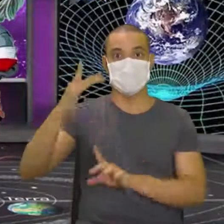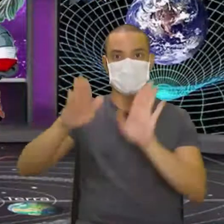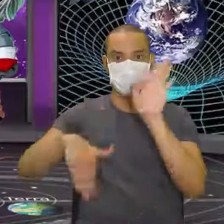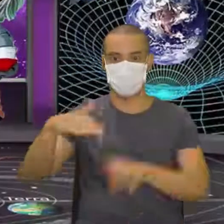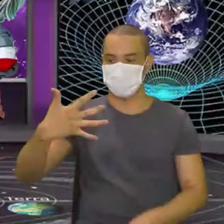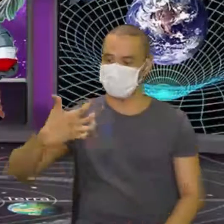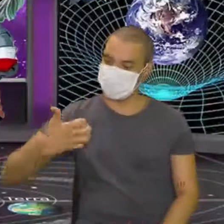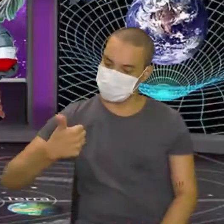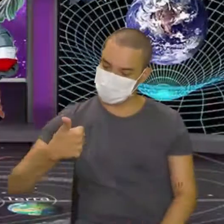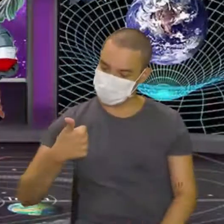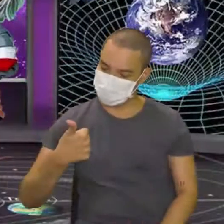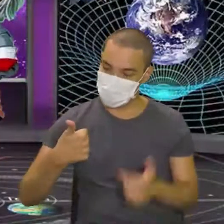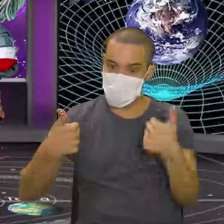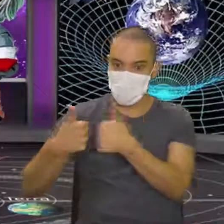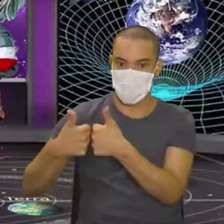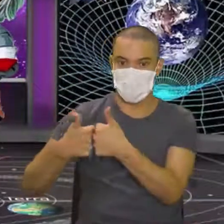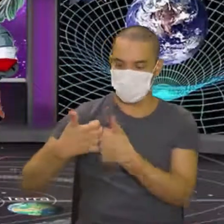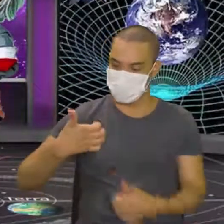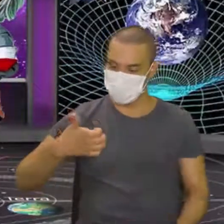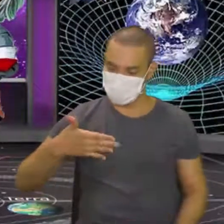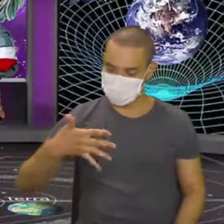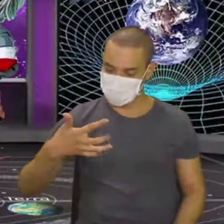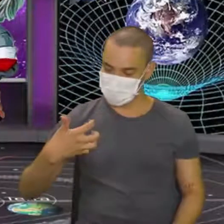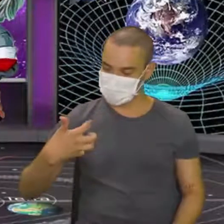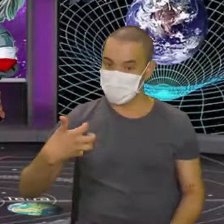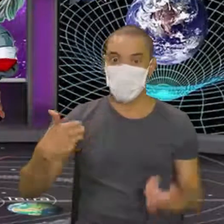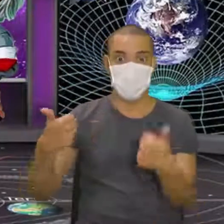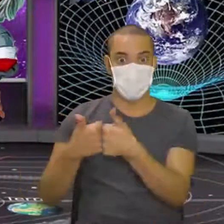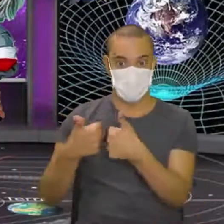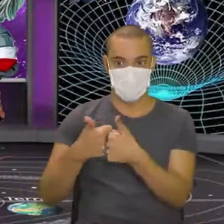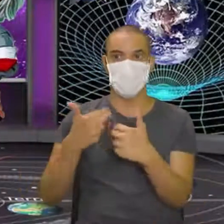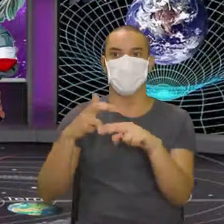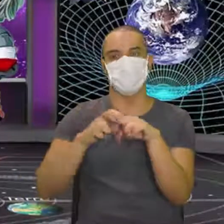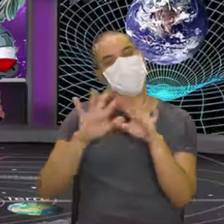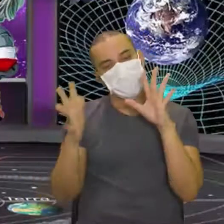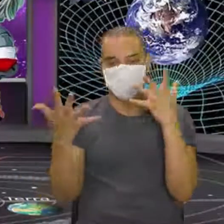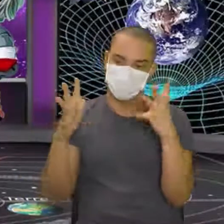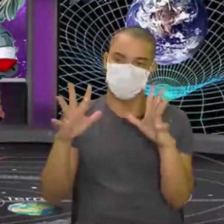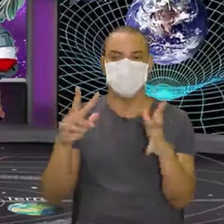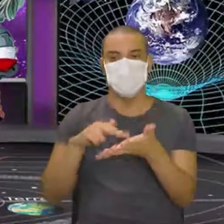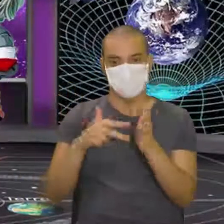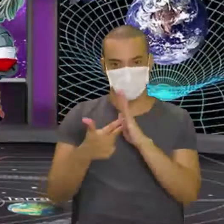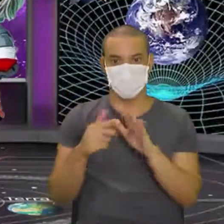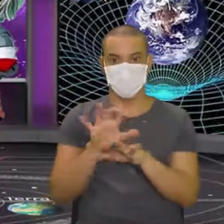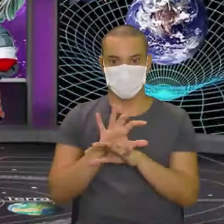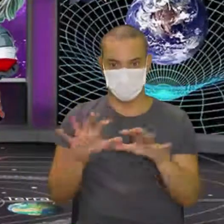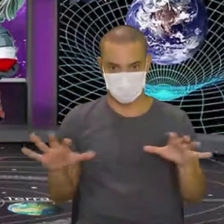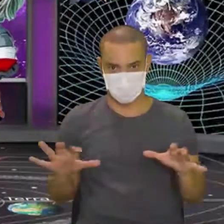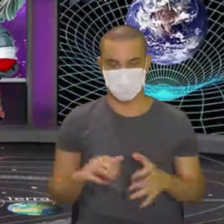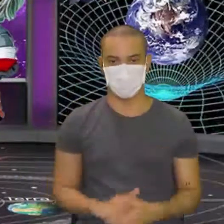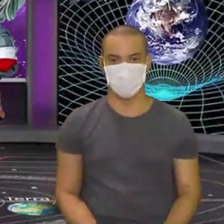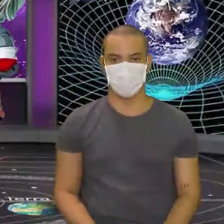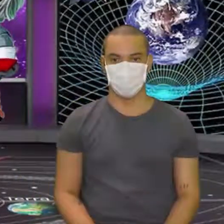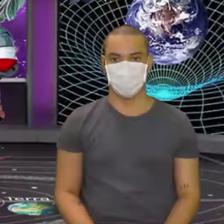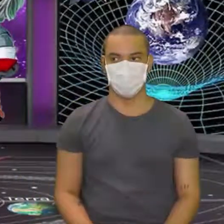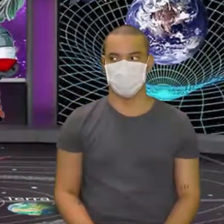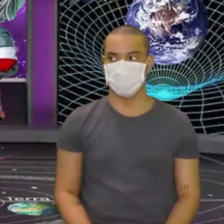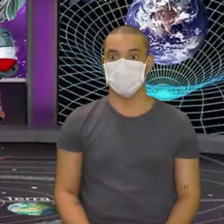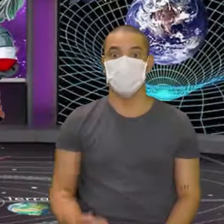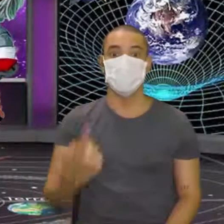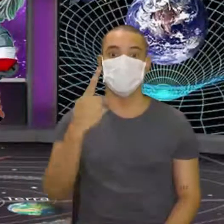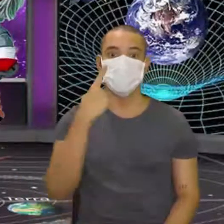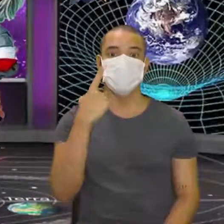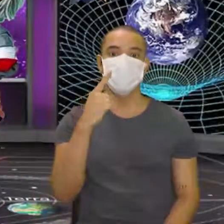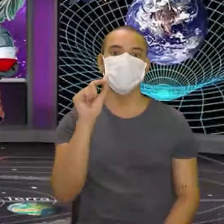em que eu quero calcular esse campo, ok? Então, nossa questão ali basicamente está falando isso. Vamos ver o que a questão